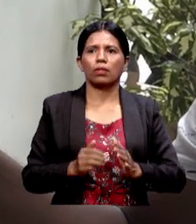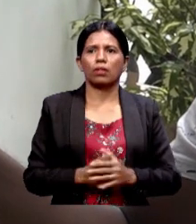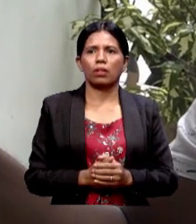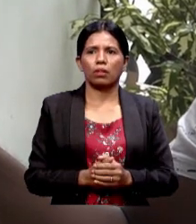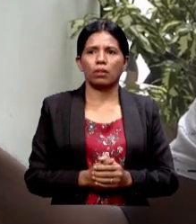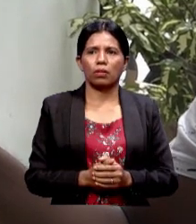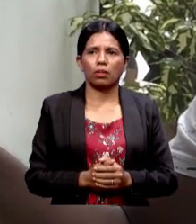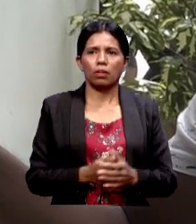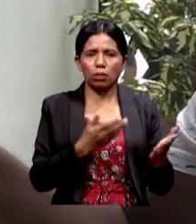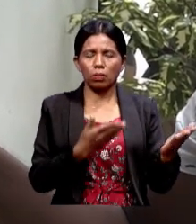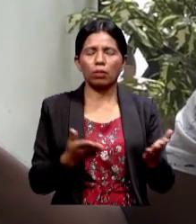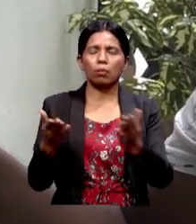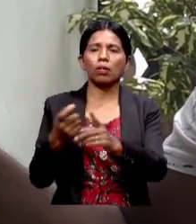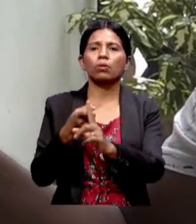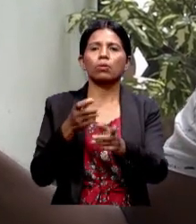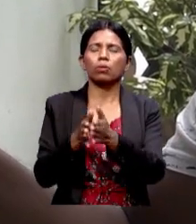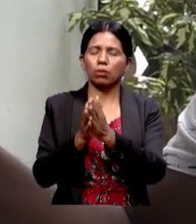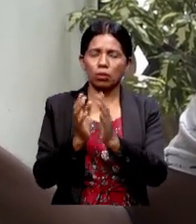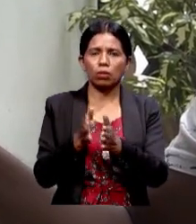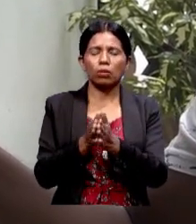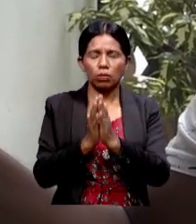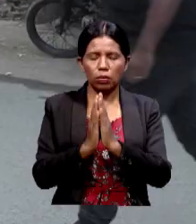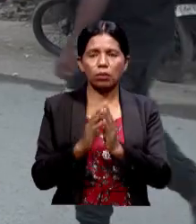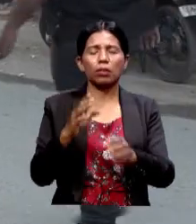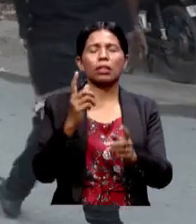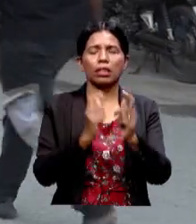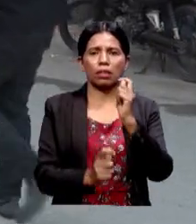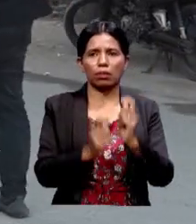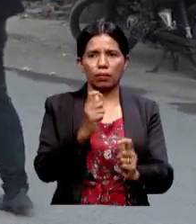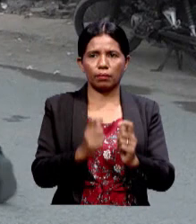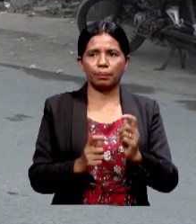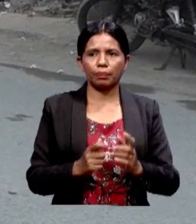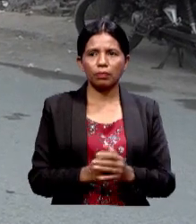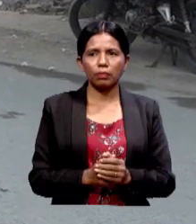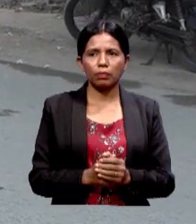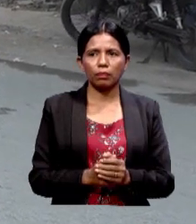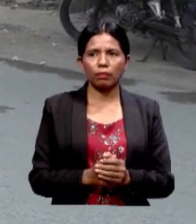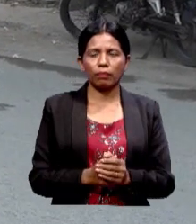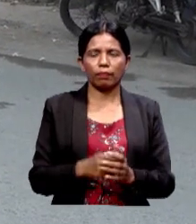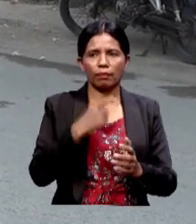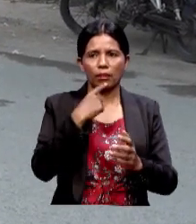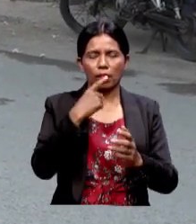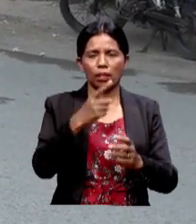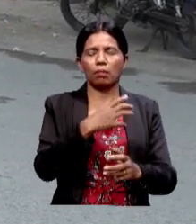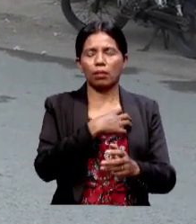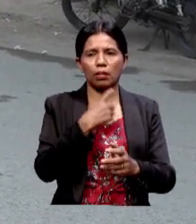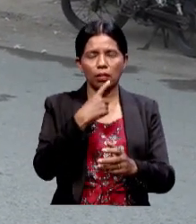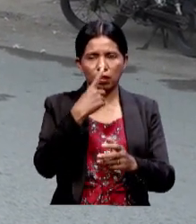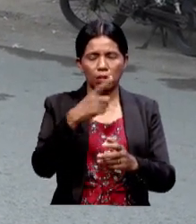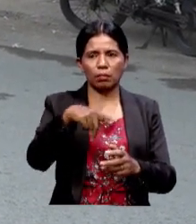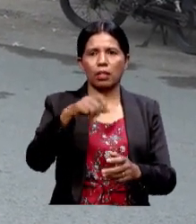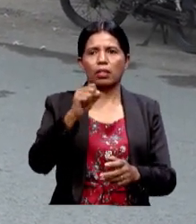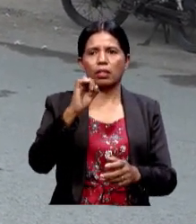sera buska hulu kusi tribunal, ni los fragranti delictu. Parte selo, jurista Sergio Paulo Quintas lamenta, ho PSIC